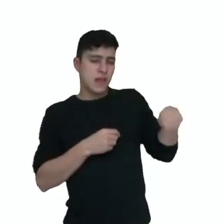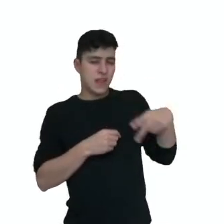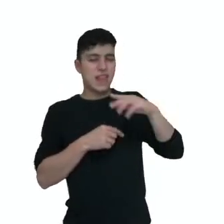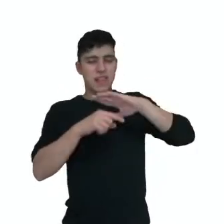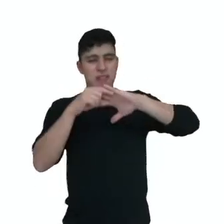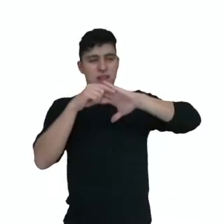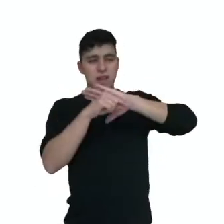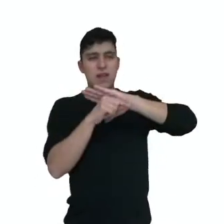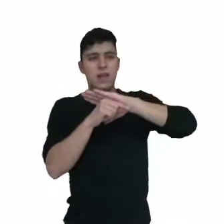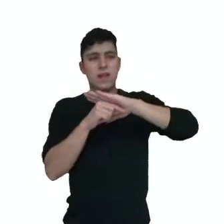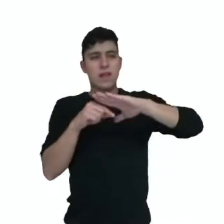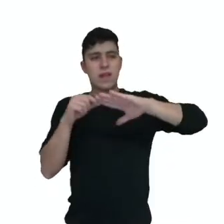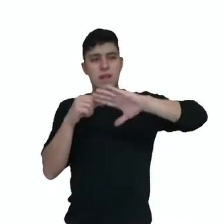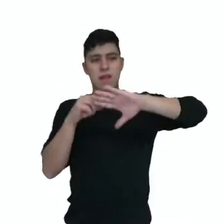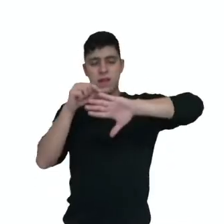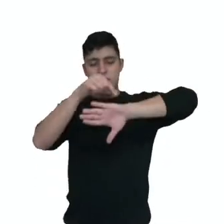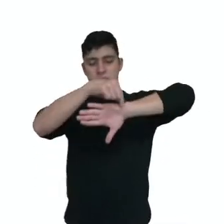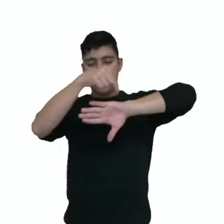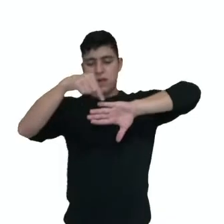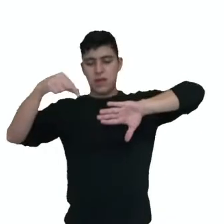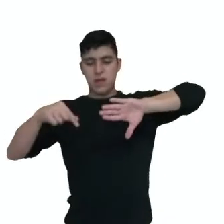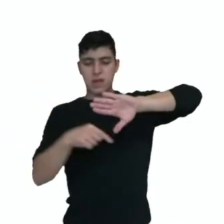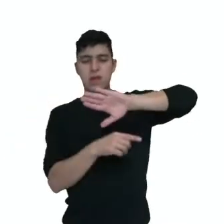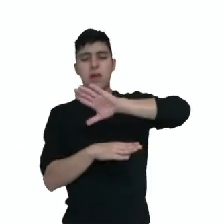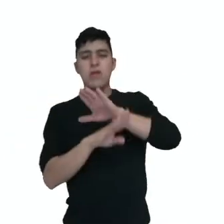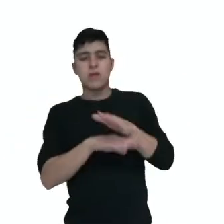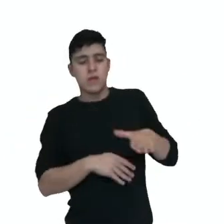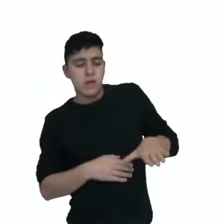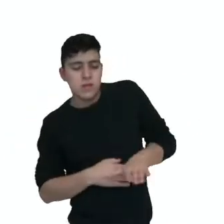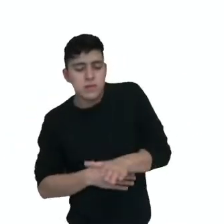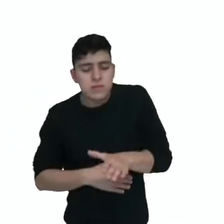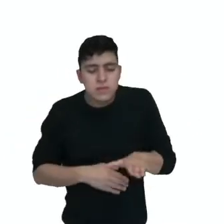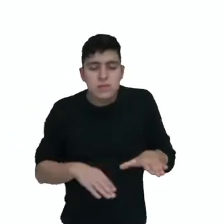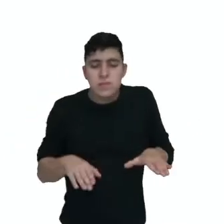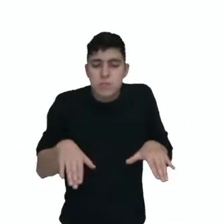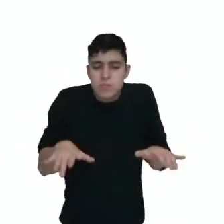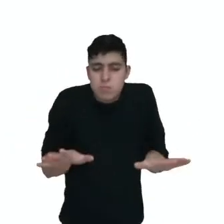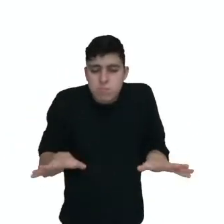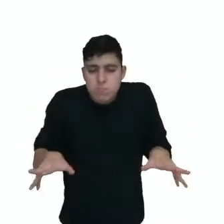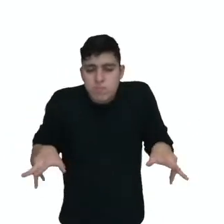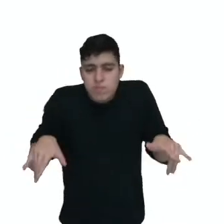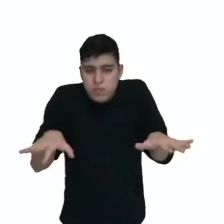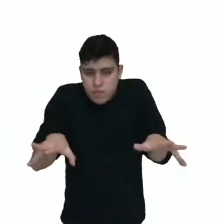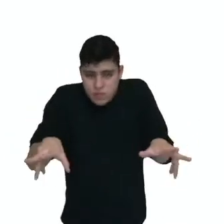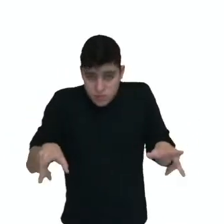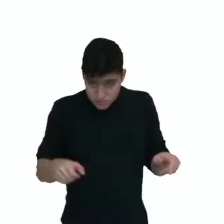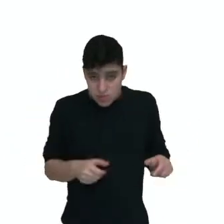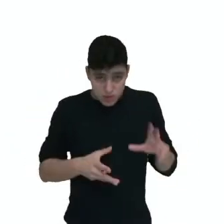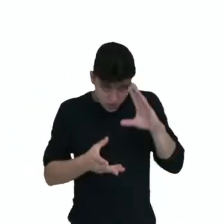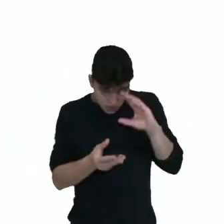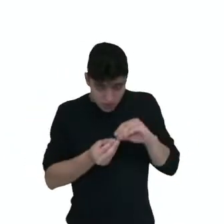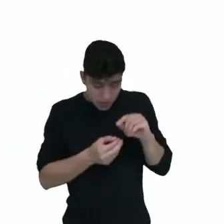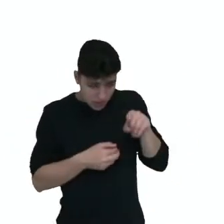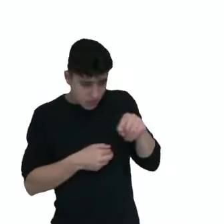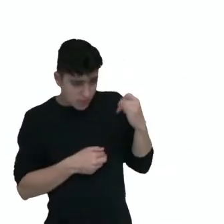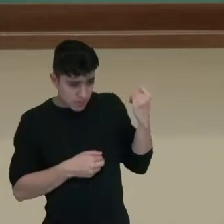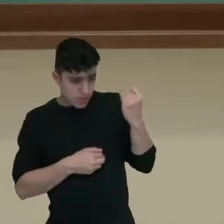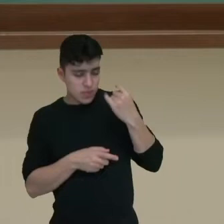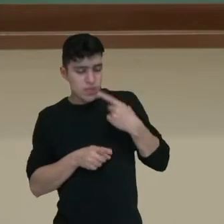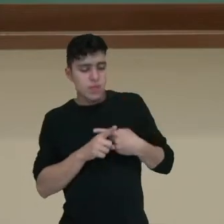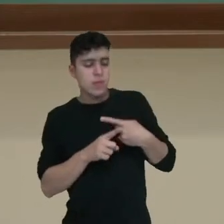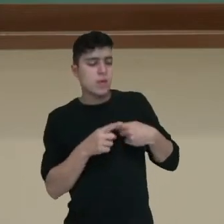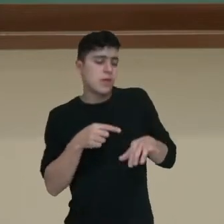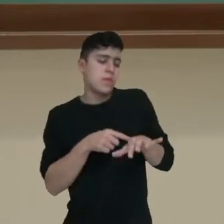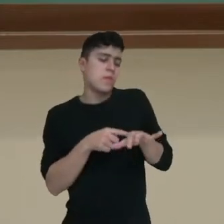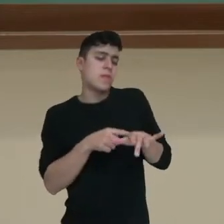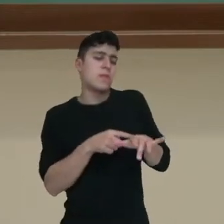têm cílios que servem para locomoção e o que é bastante importante a gente entender, Os protozoários, eles vivem na água,